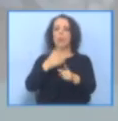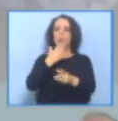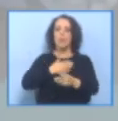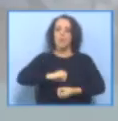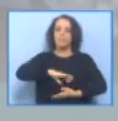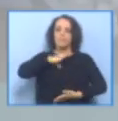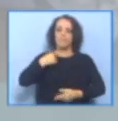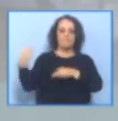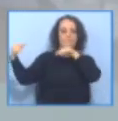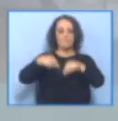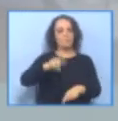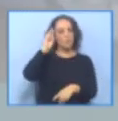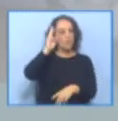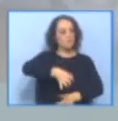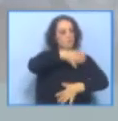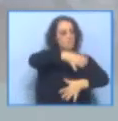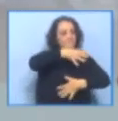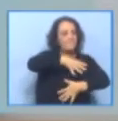Também explicar as necessidades